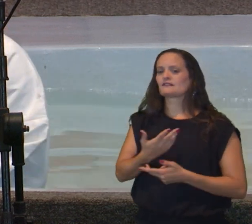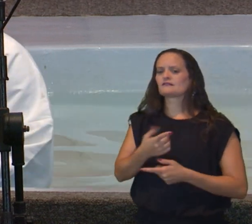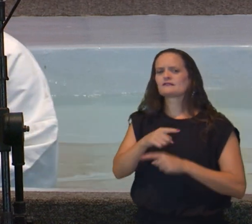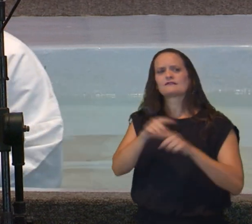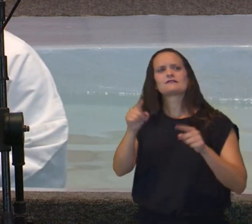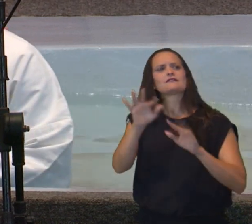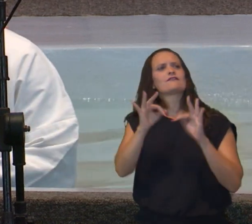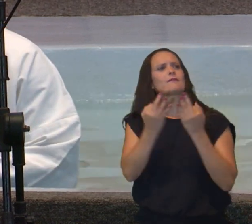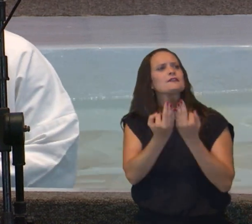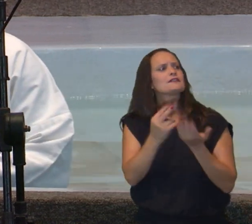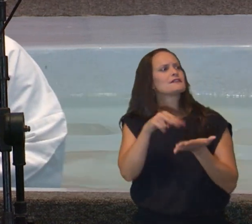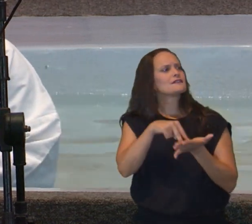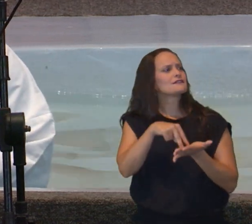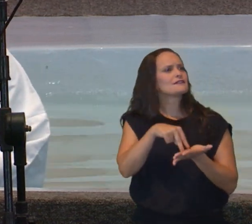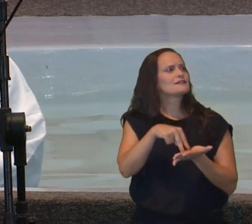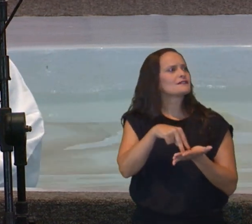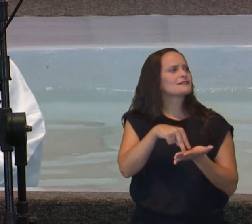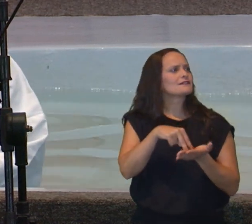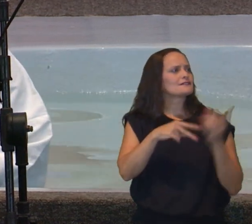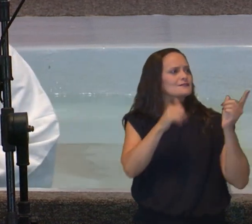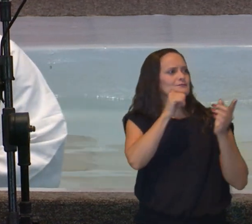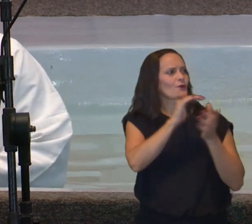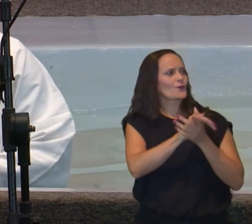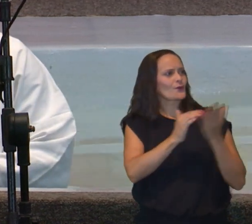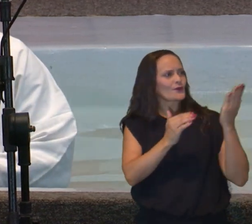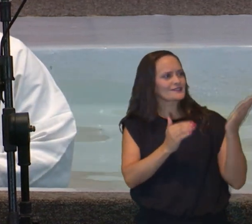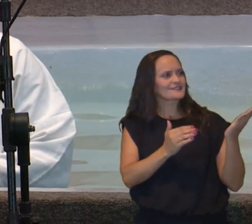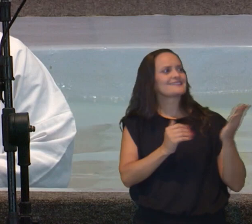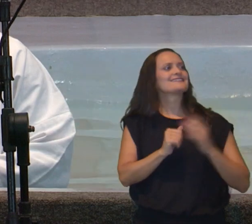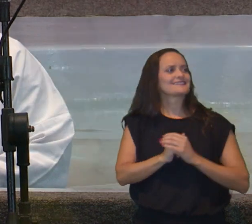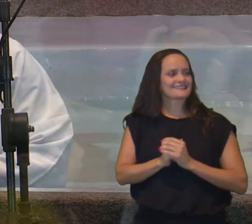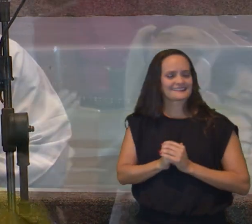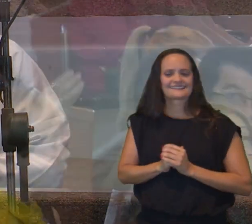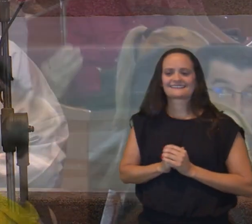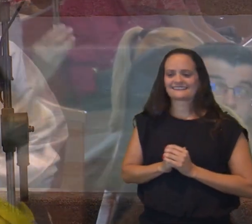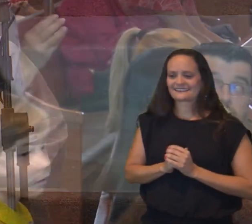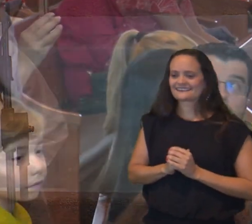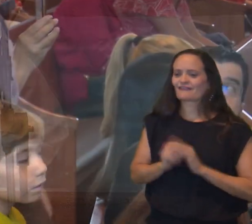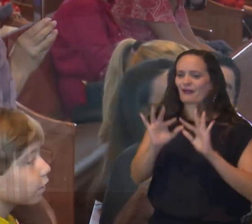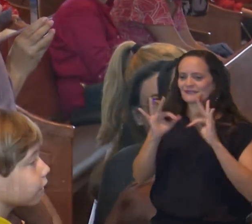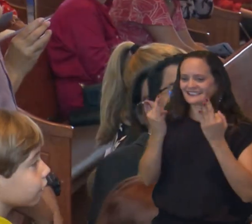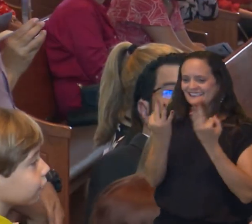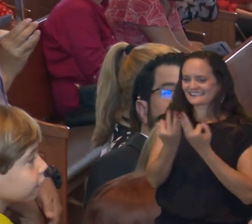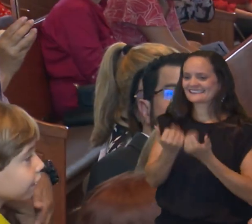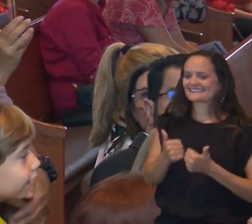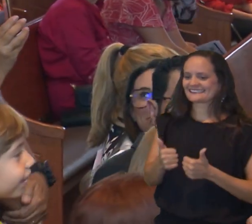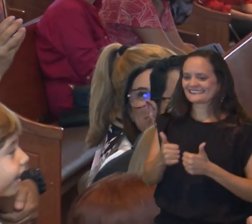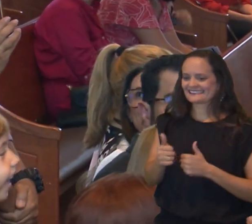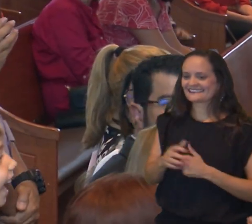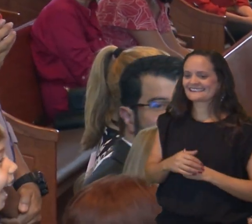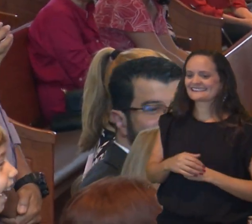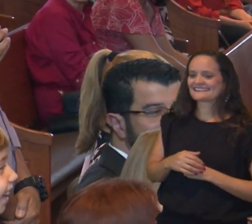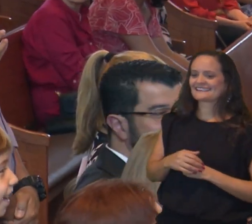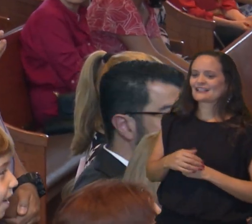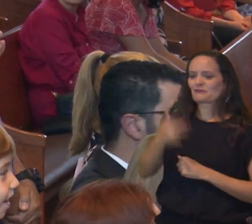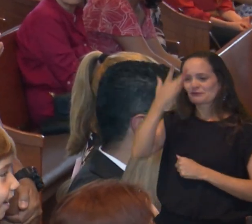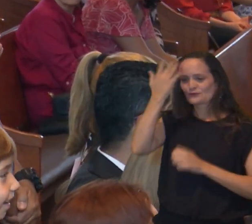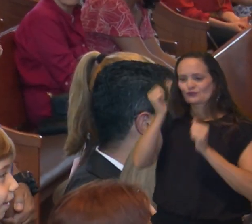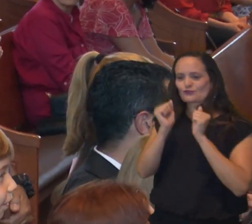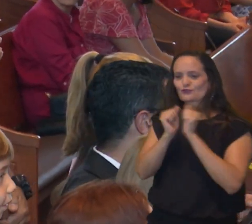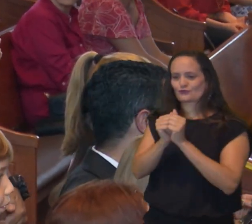sua esposa Dâmila se colocasse de pé, se temos amigos também, outros familiares, pessoas que aqui estão a